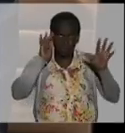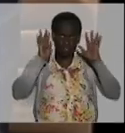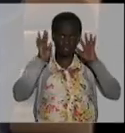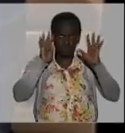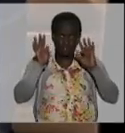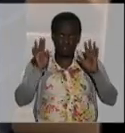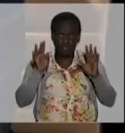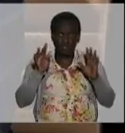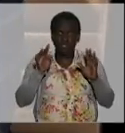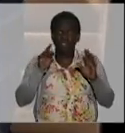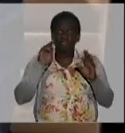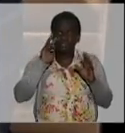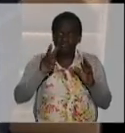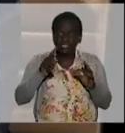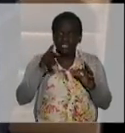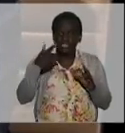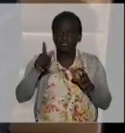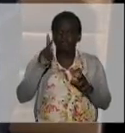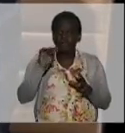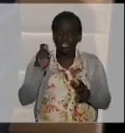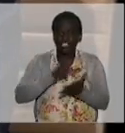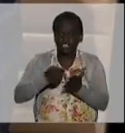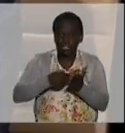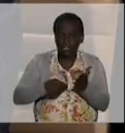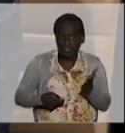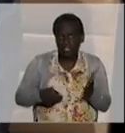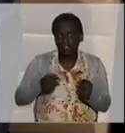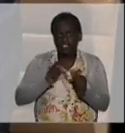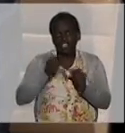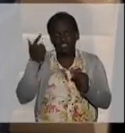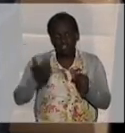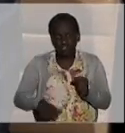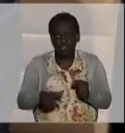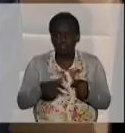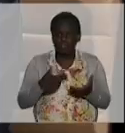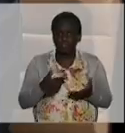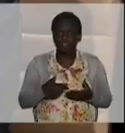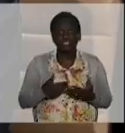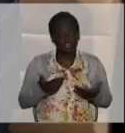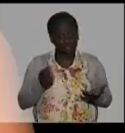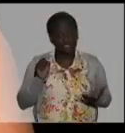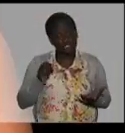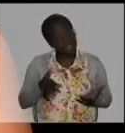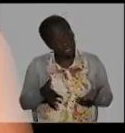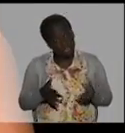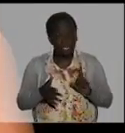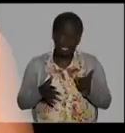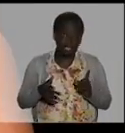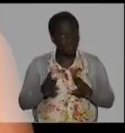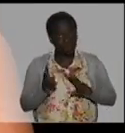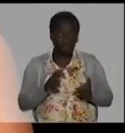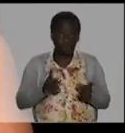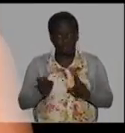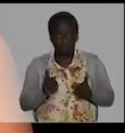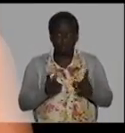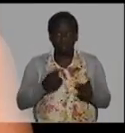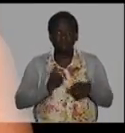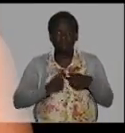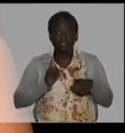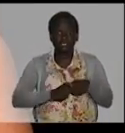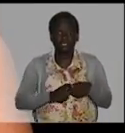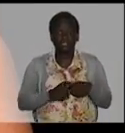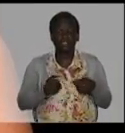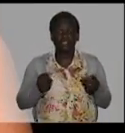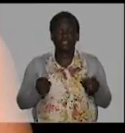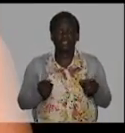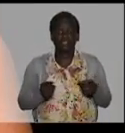já pensou em revisitar a obra do teu pai, fazer alguma coisa em cima dessa obra? Como é que é? Sim e não.